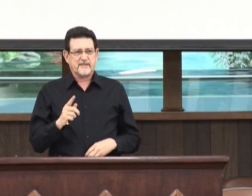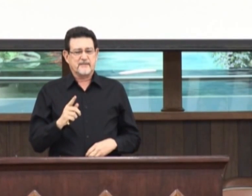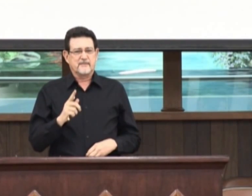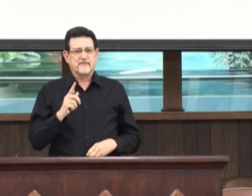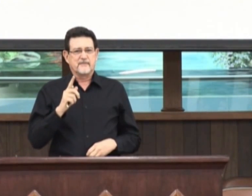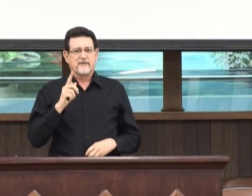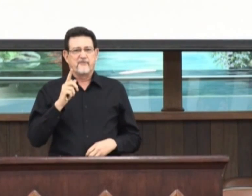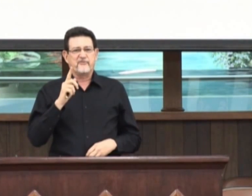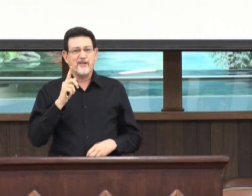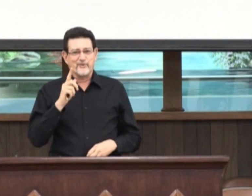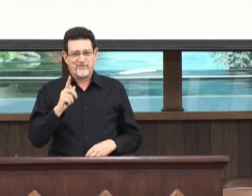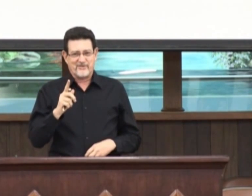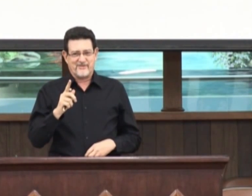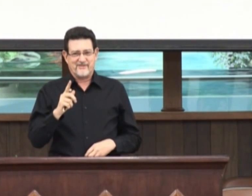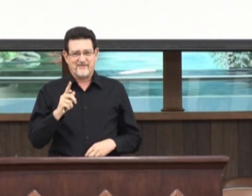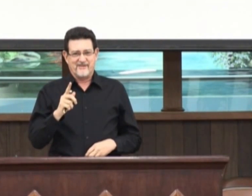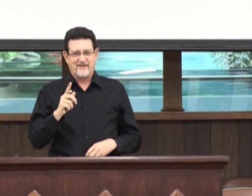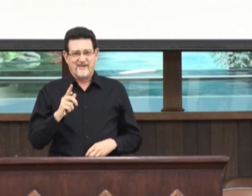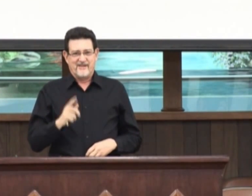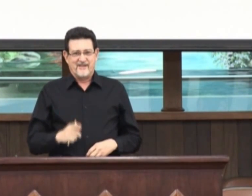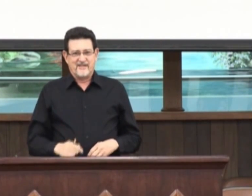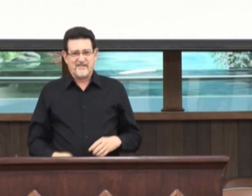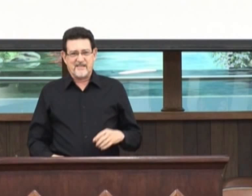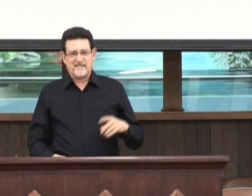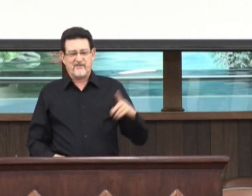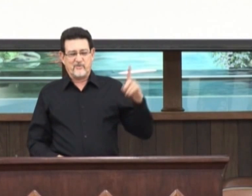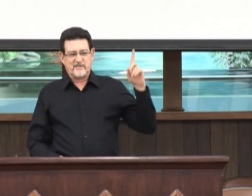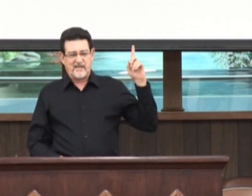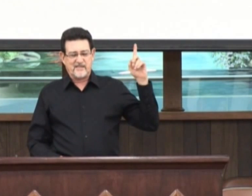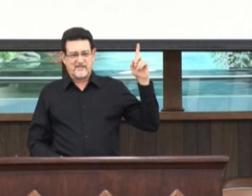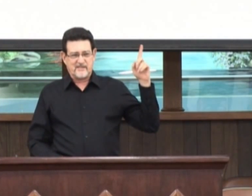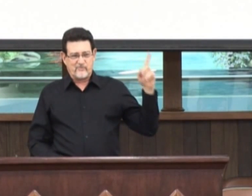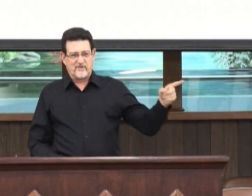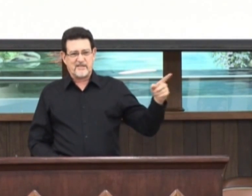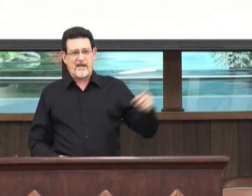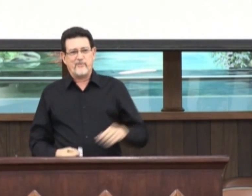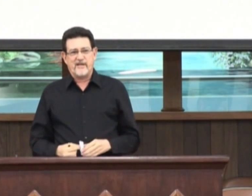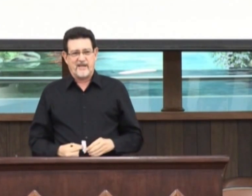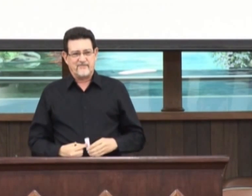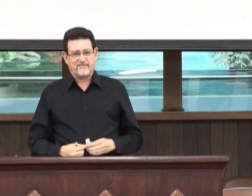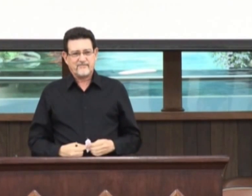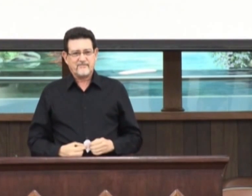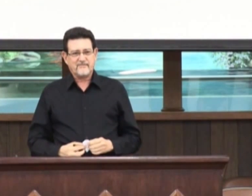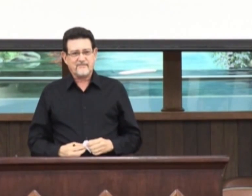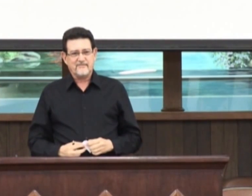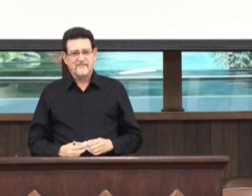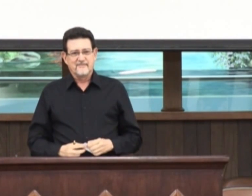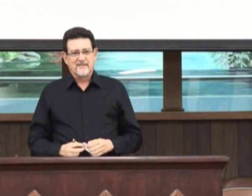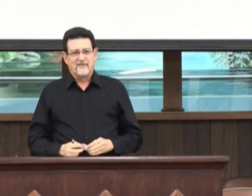fazer filhos. Disse assim, vocês, quando se reunirem,